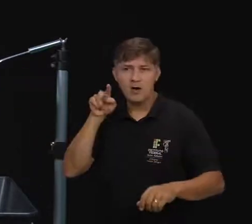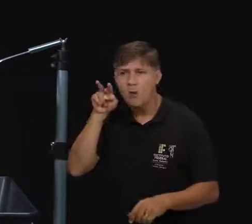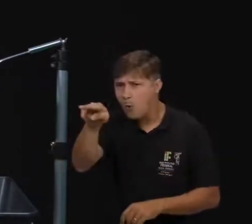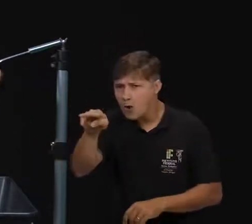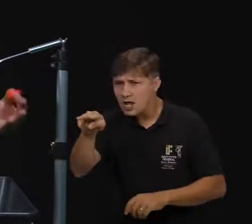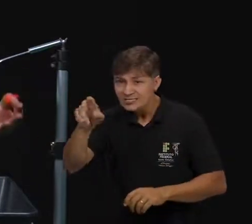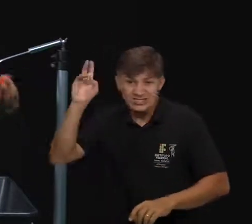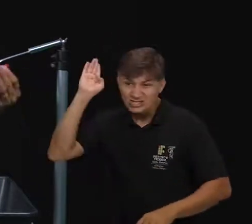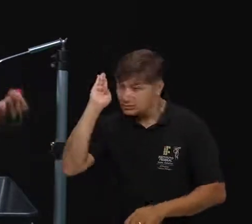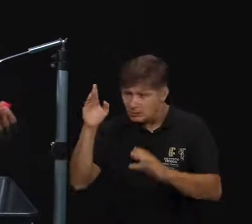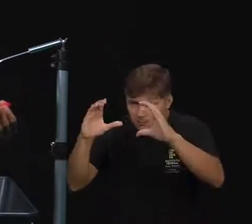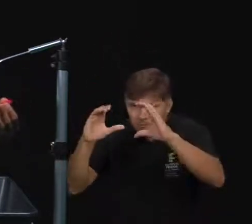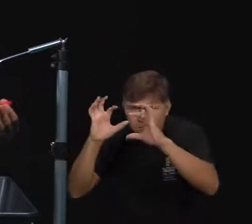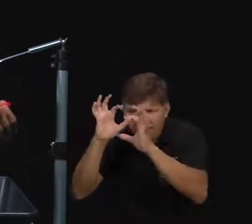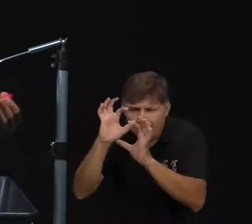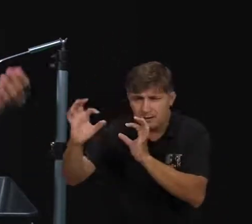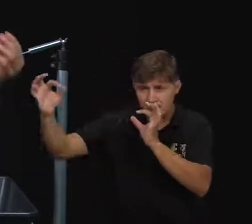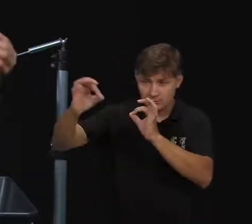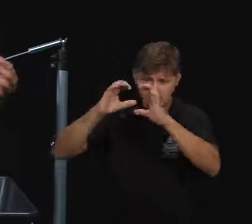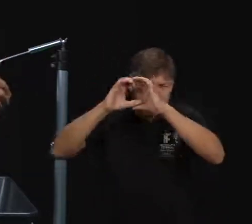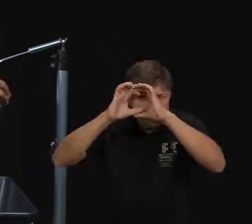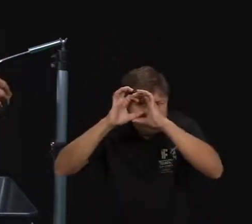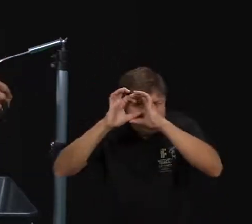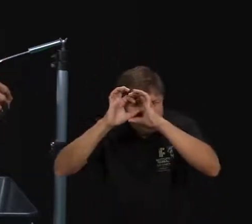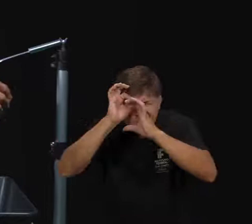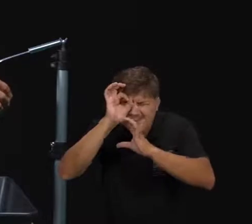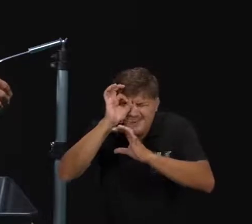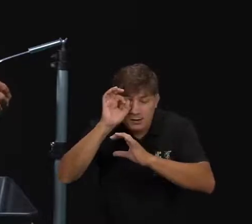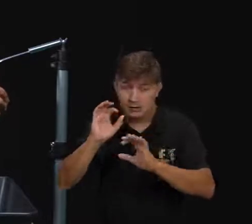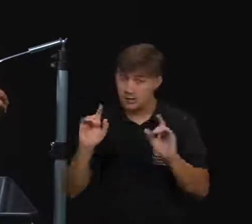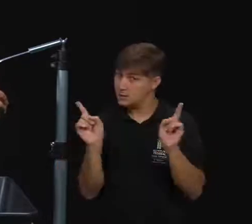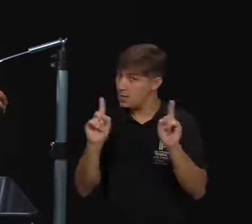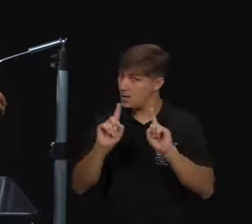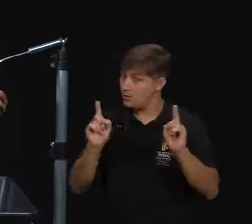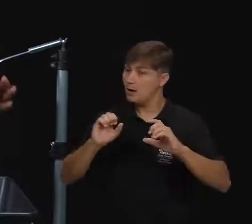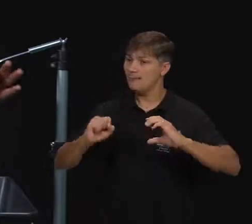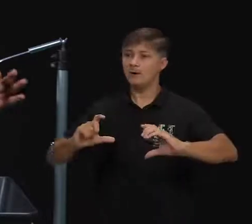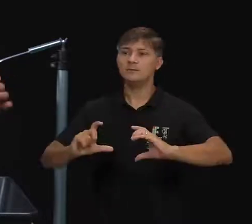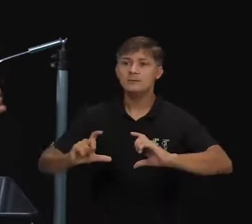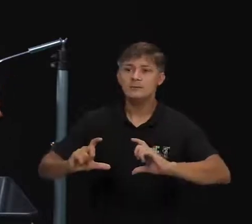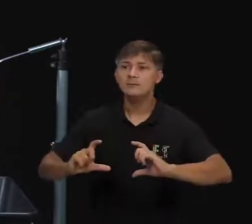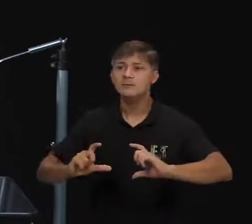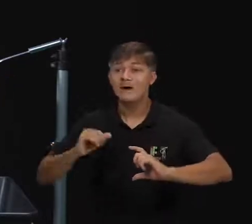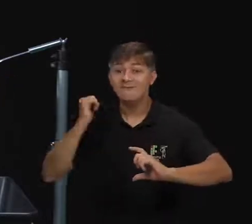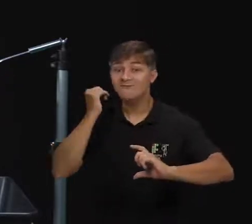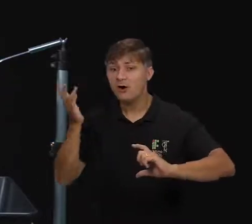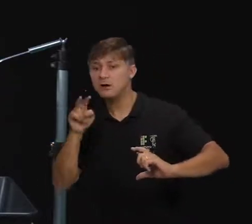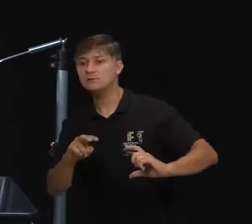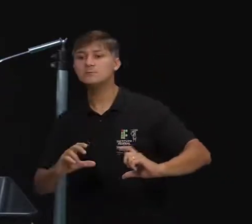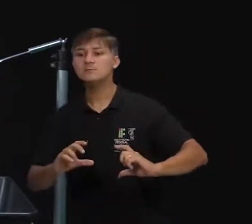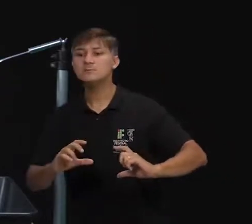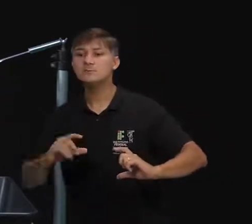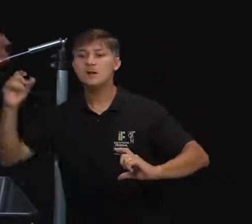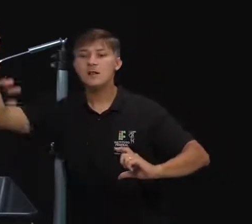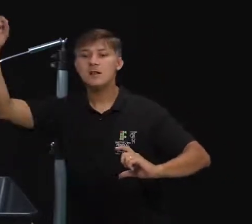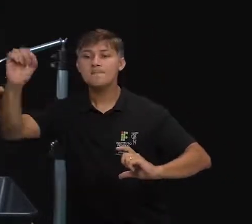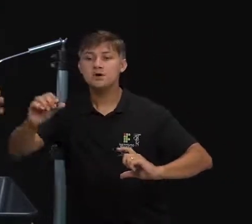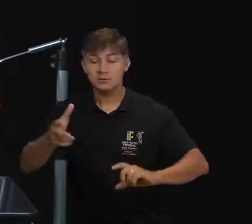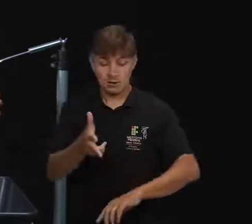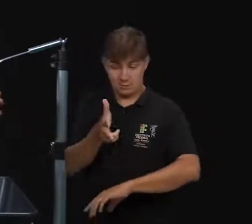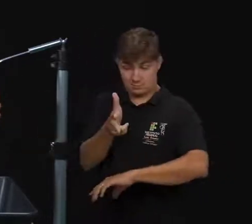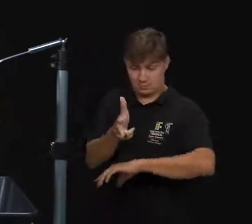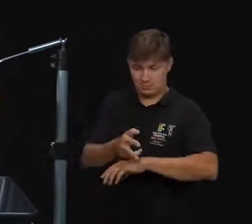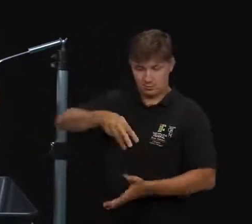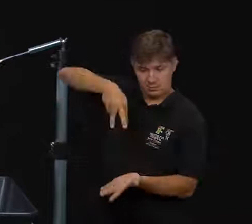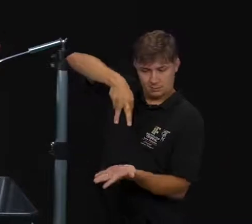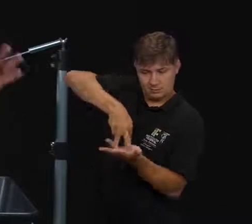preciso estar olhando diretamente pela câmera, através do viewfinder. Eu posso ficar com o olho fora, eu vou colocar a câmera